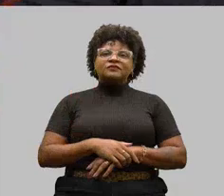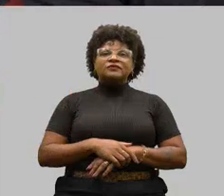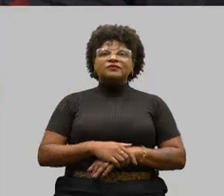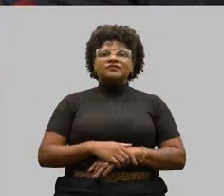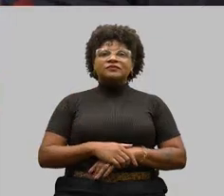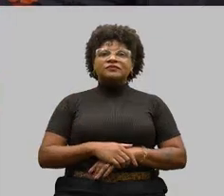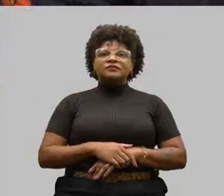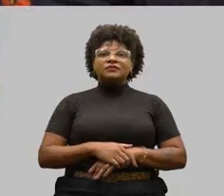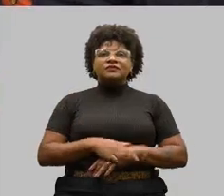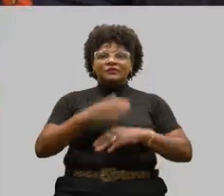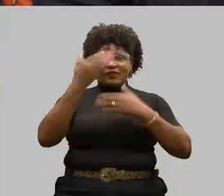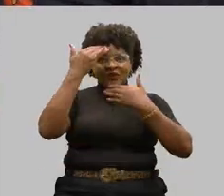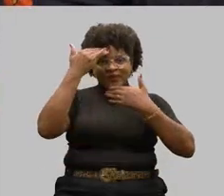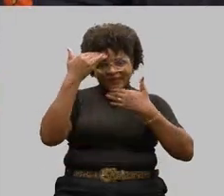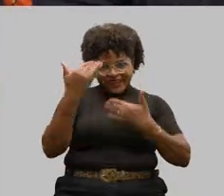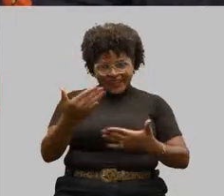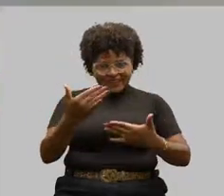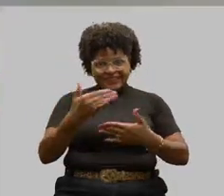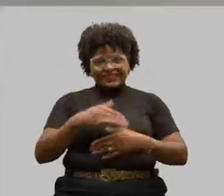obrigado